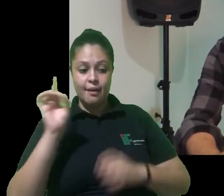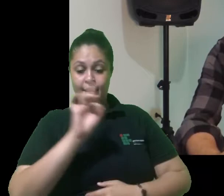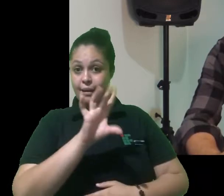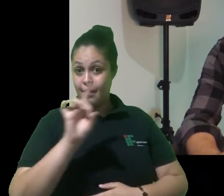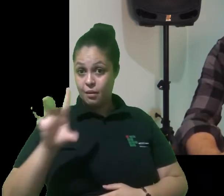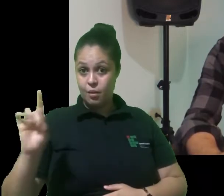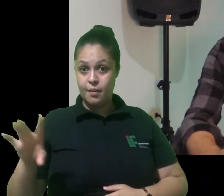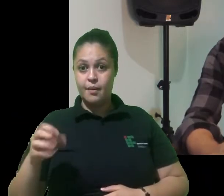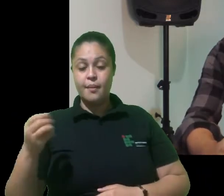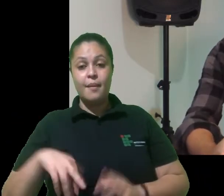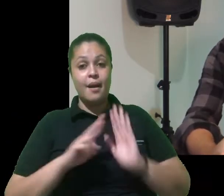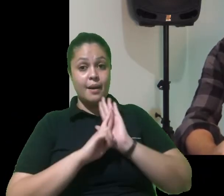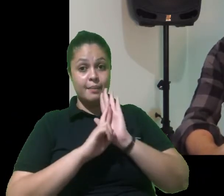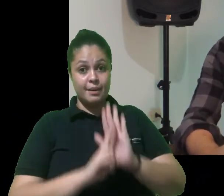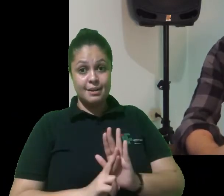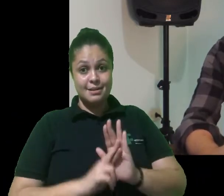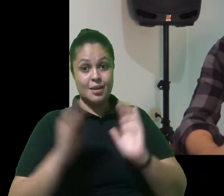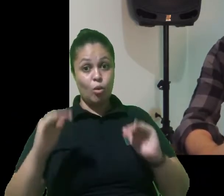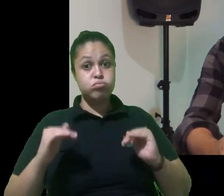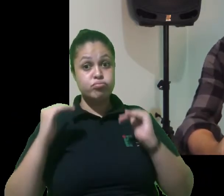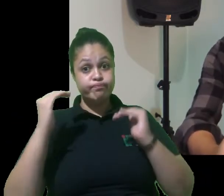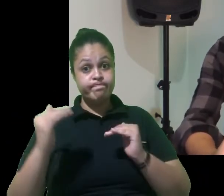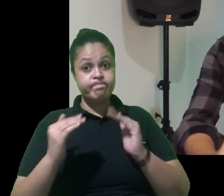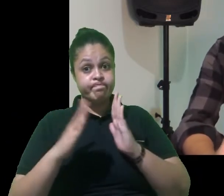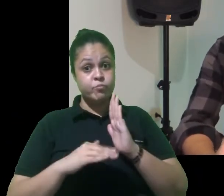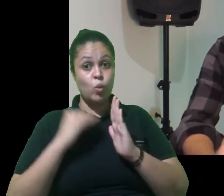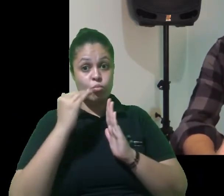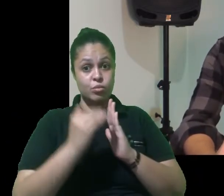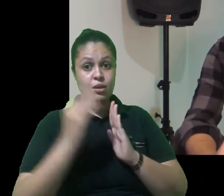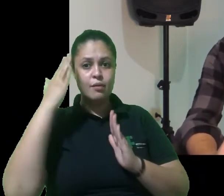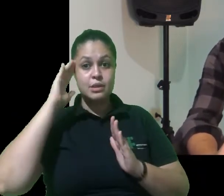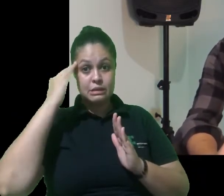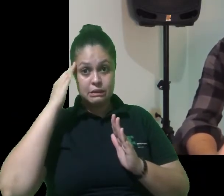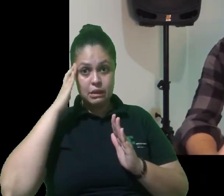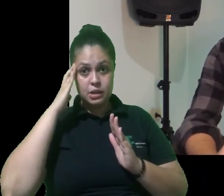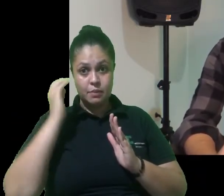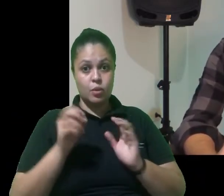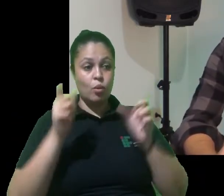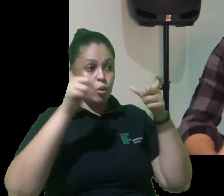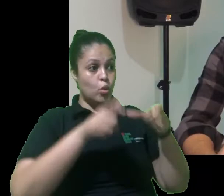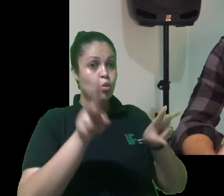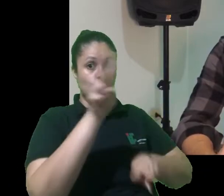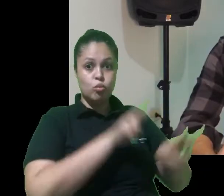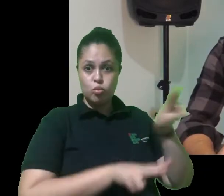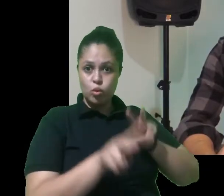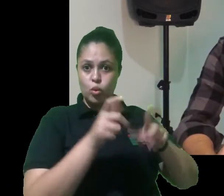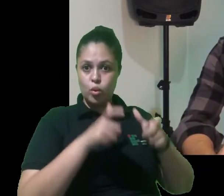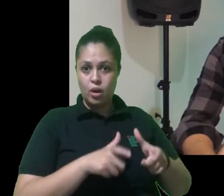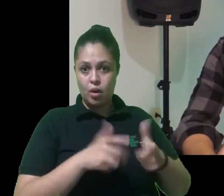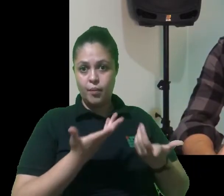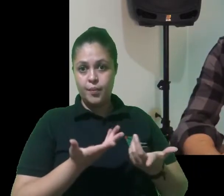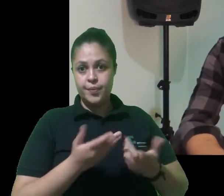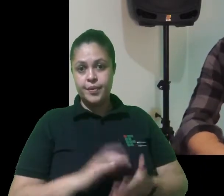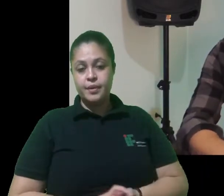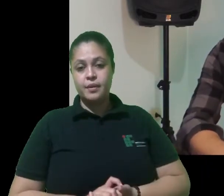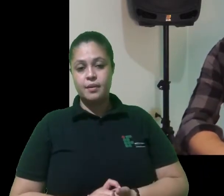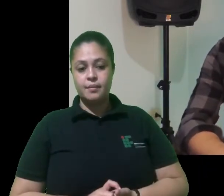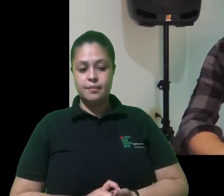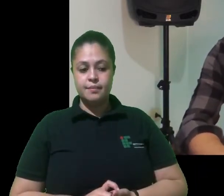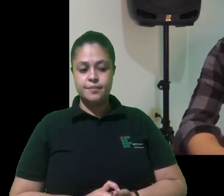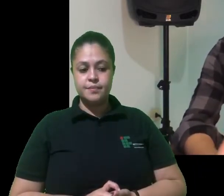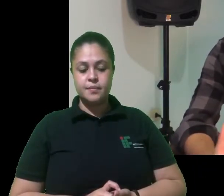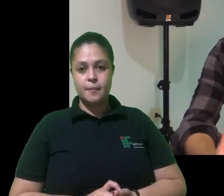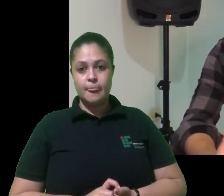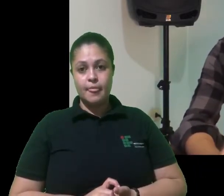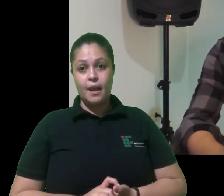delas representa um nível de compreensão sobre a realidade. No caso,